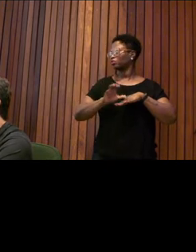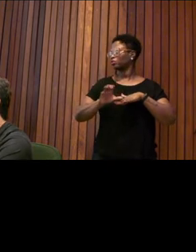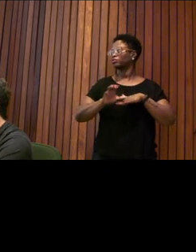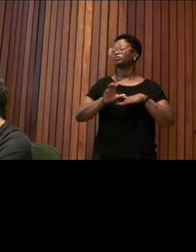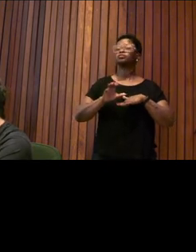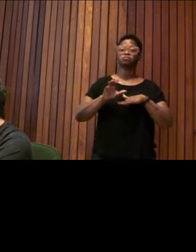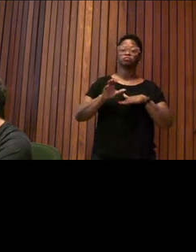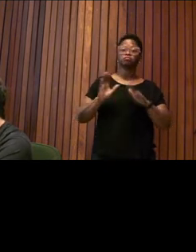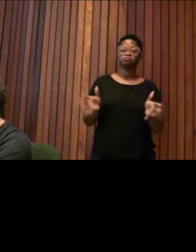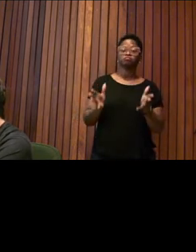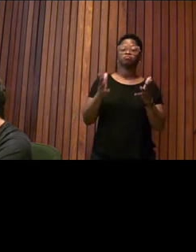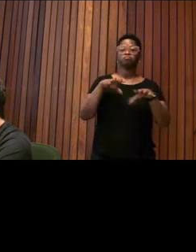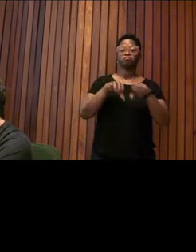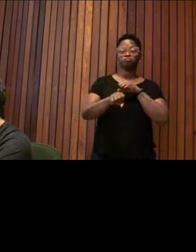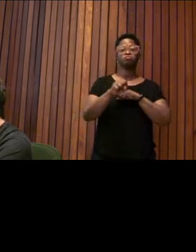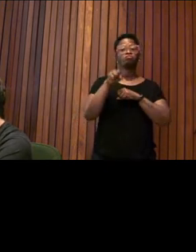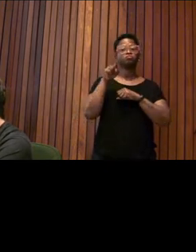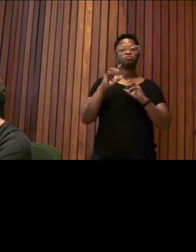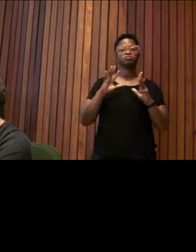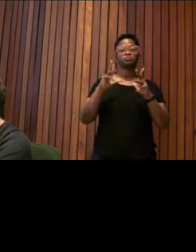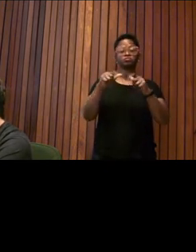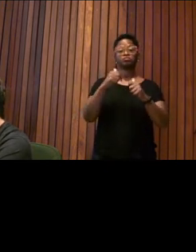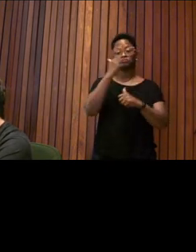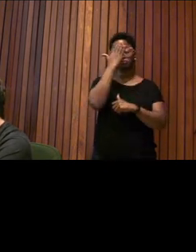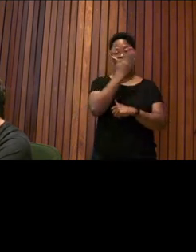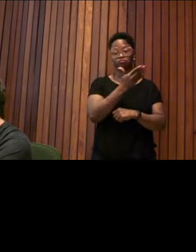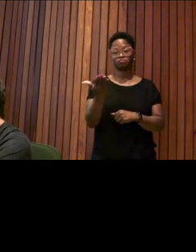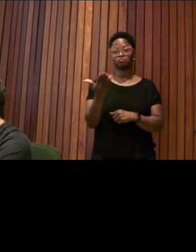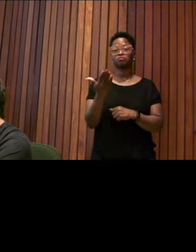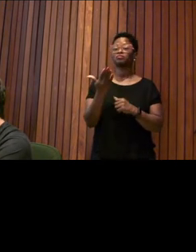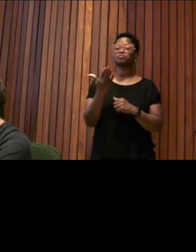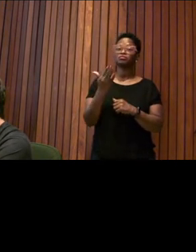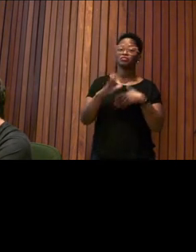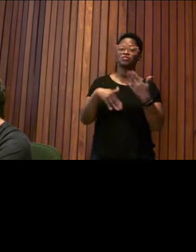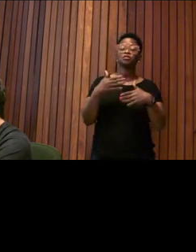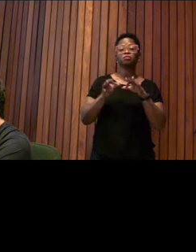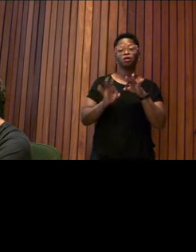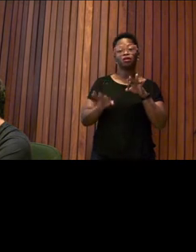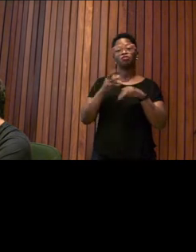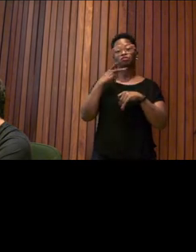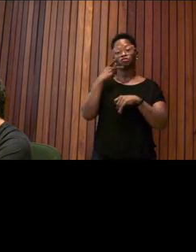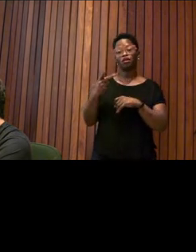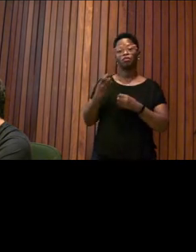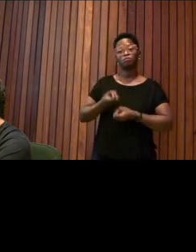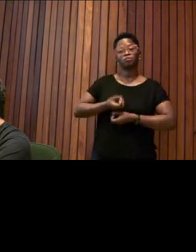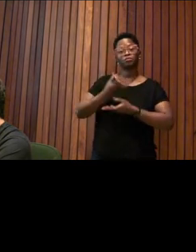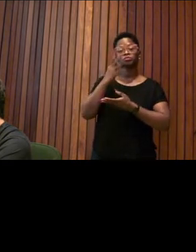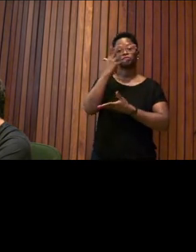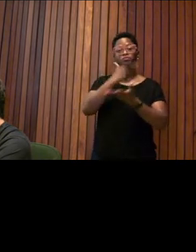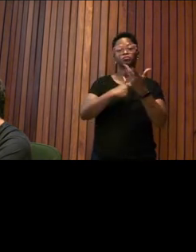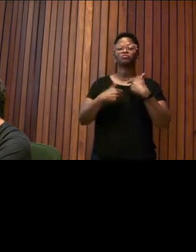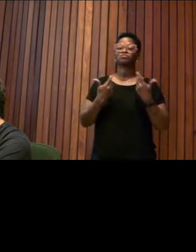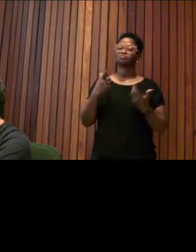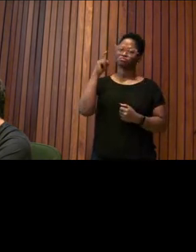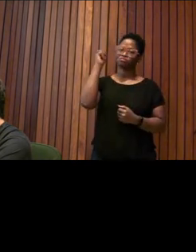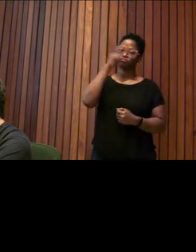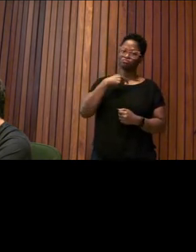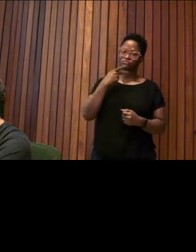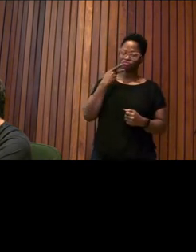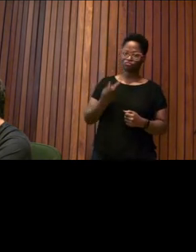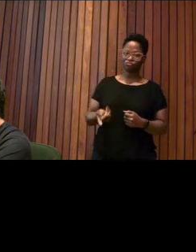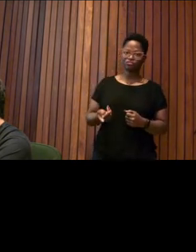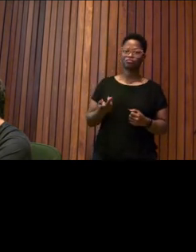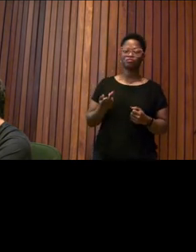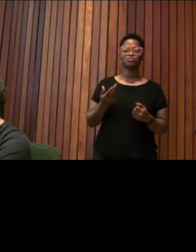minha formação, o quanto eu tenho que ser grato a todo mundo aqui. E acho que depois de tanta fala poética, bonita, fica